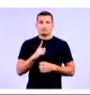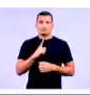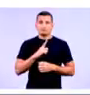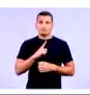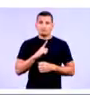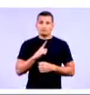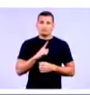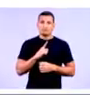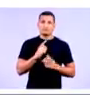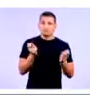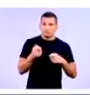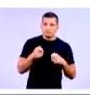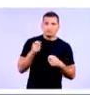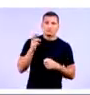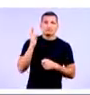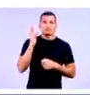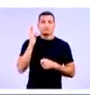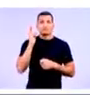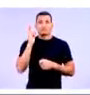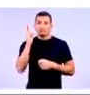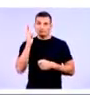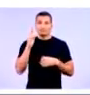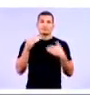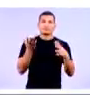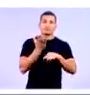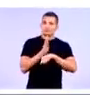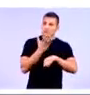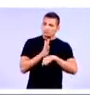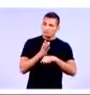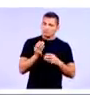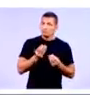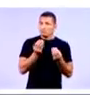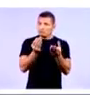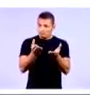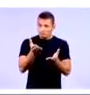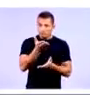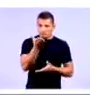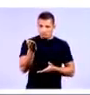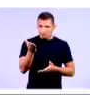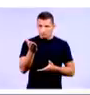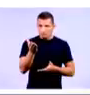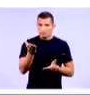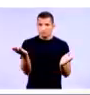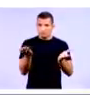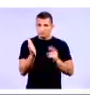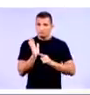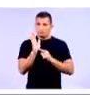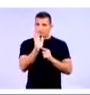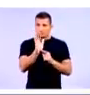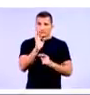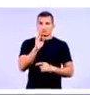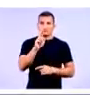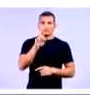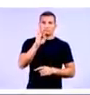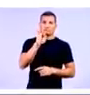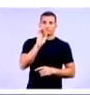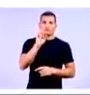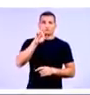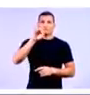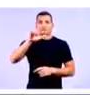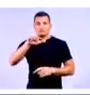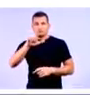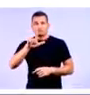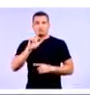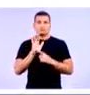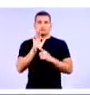as atividades que irá ser passada para você. O que nós estamos apresentando nesses tutoriais que passamos para vocês